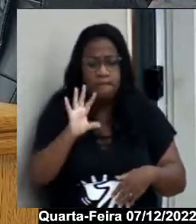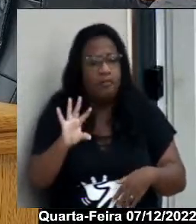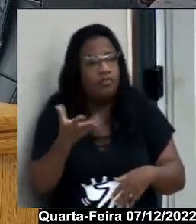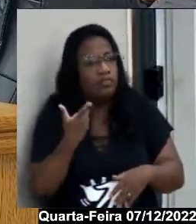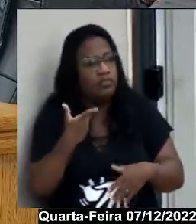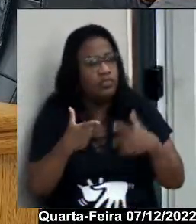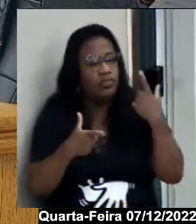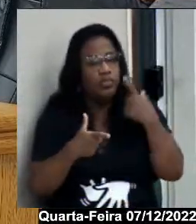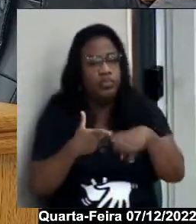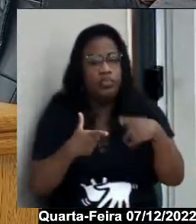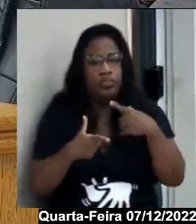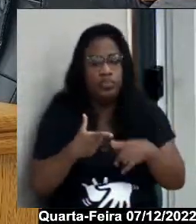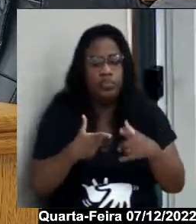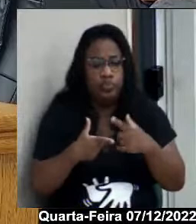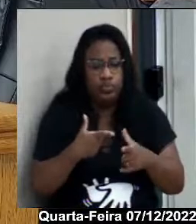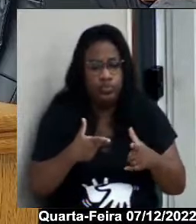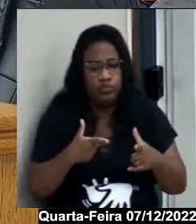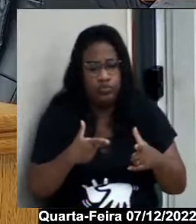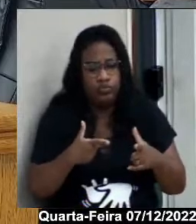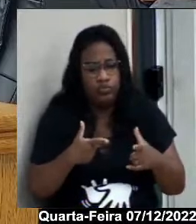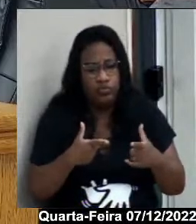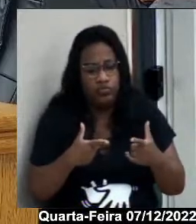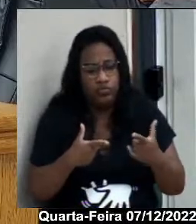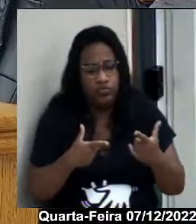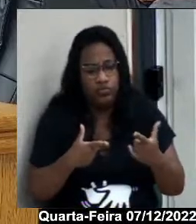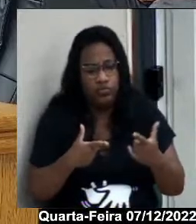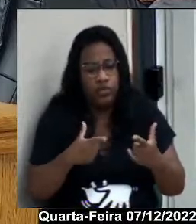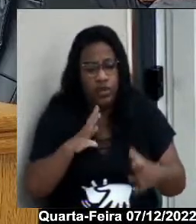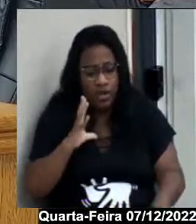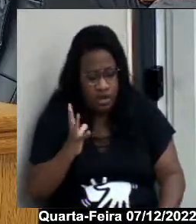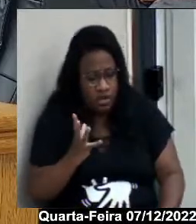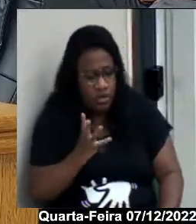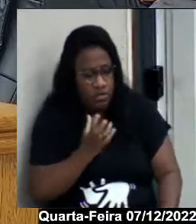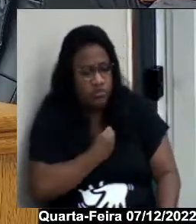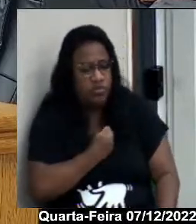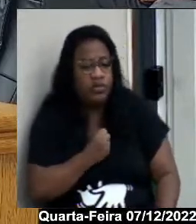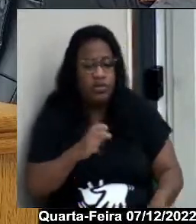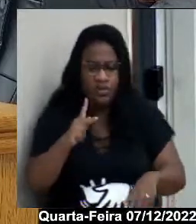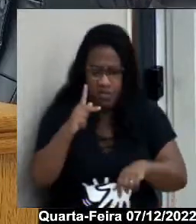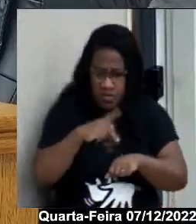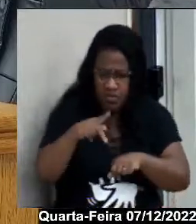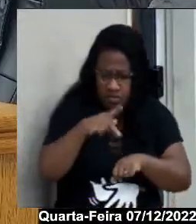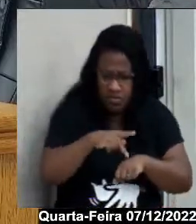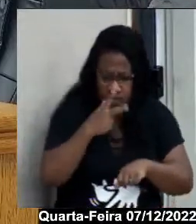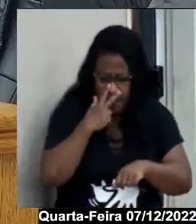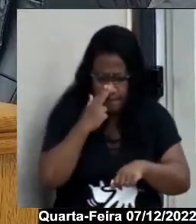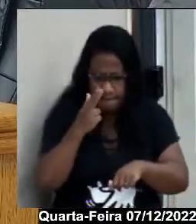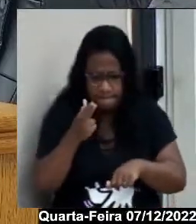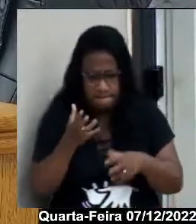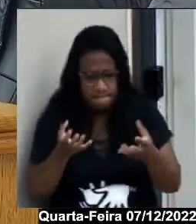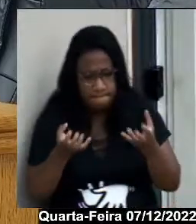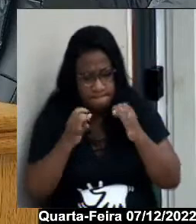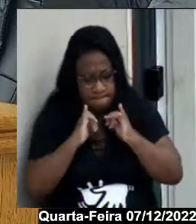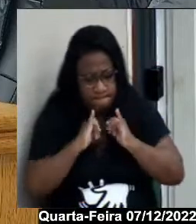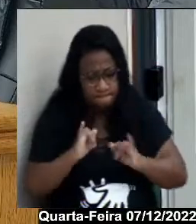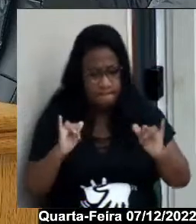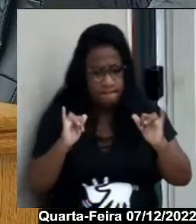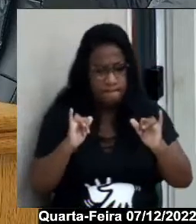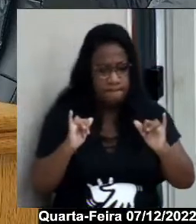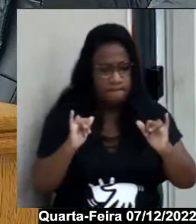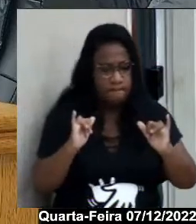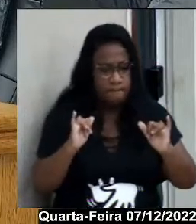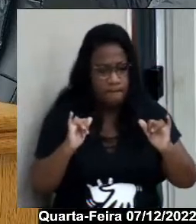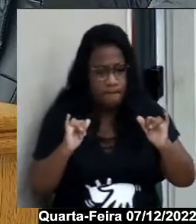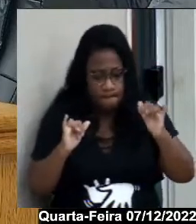resolve os problemas da cidade, só ele, né, que é o salvador da pátria. Eu queria dizer a você,